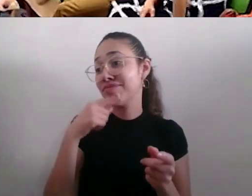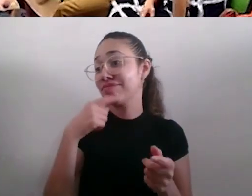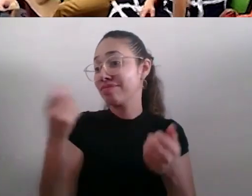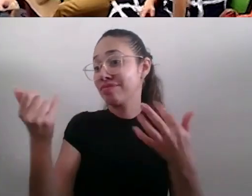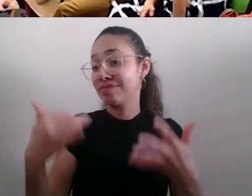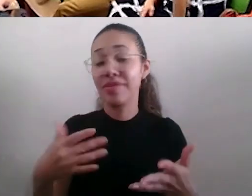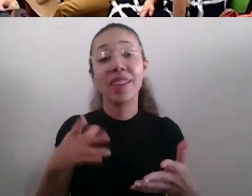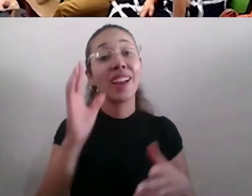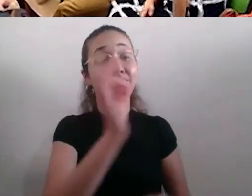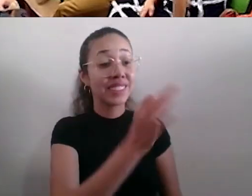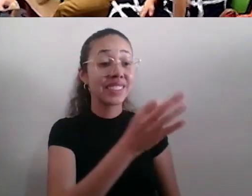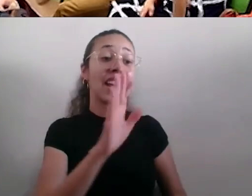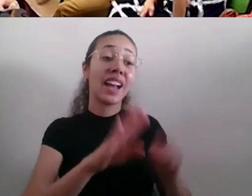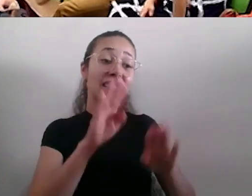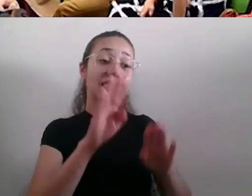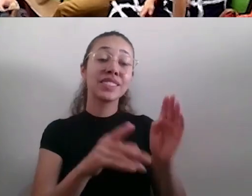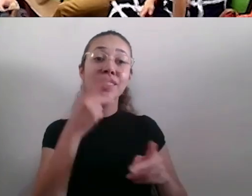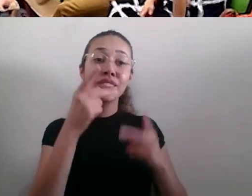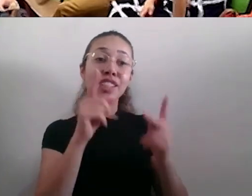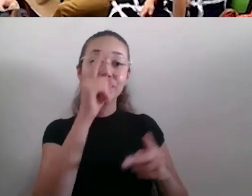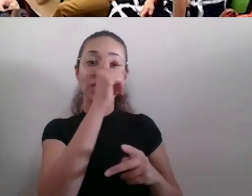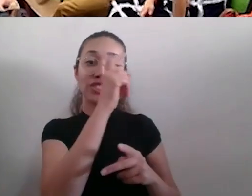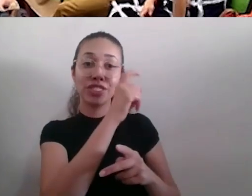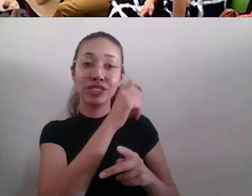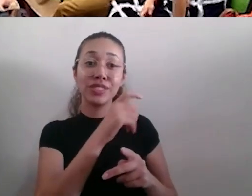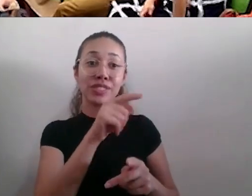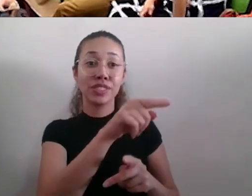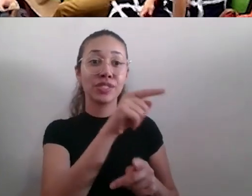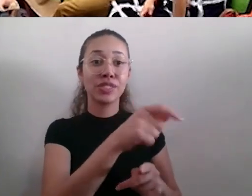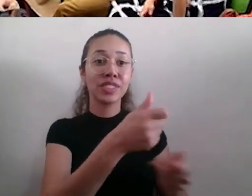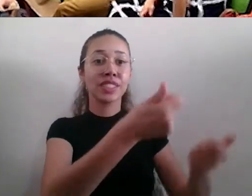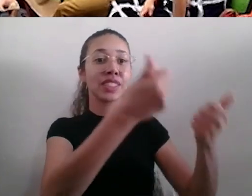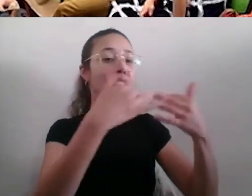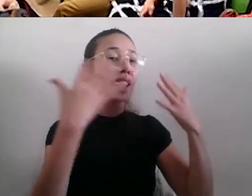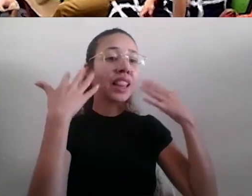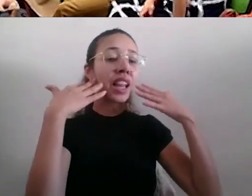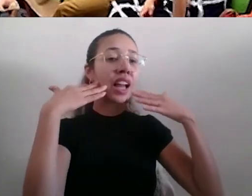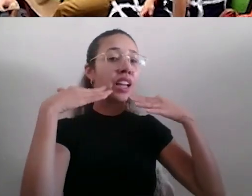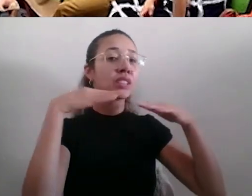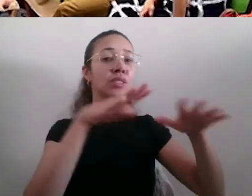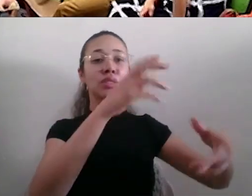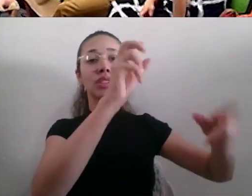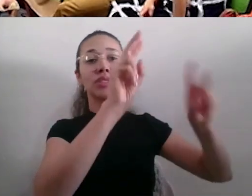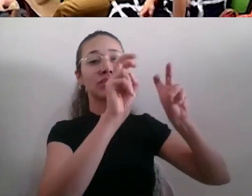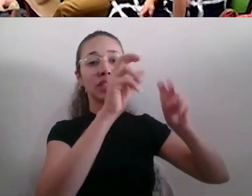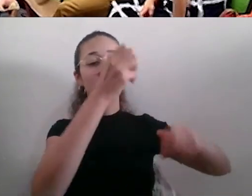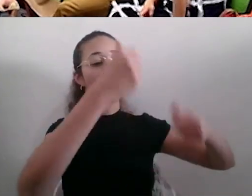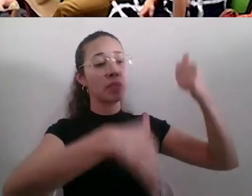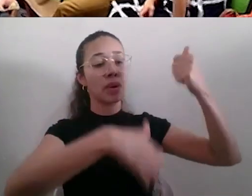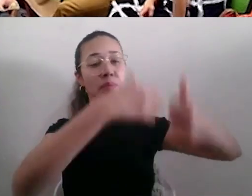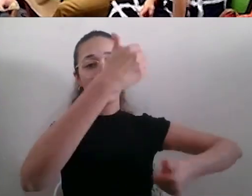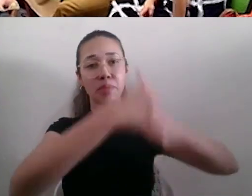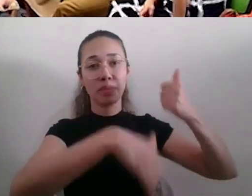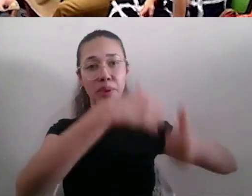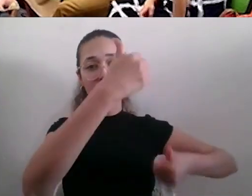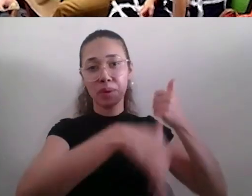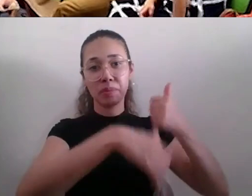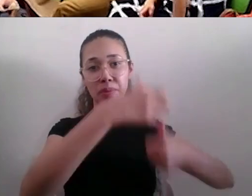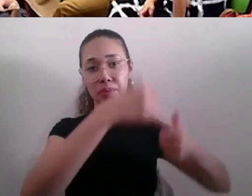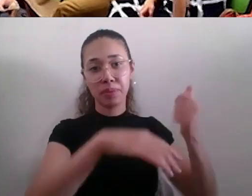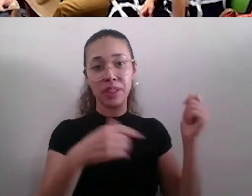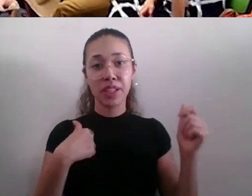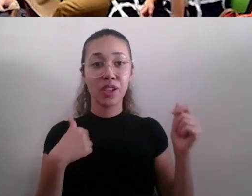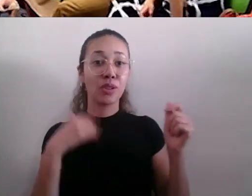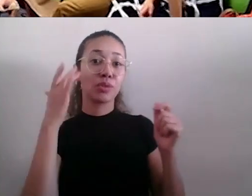difícil. Eu estou conversando com você e eu acho que você fala muito naturalmente o roteirista e o produtor. Eu não faço a menor ideia da diferença